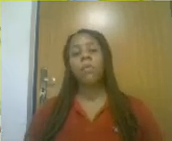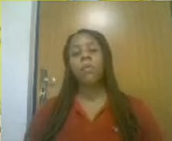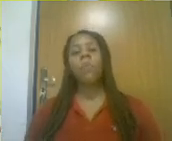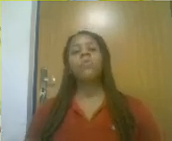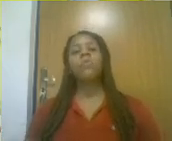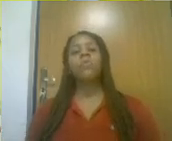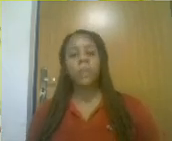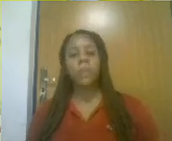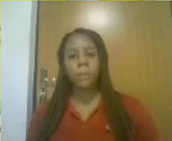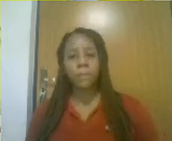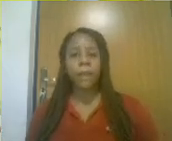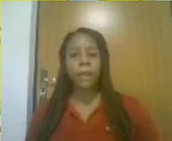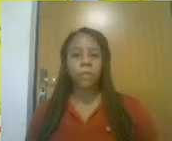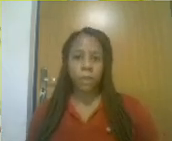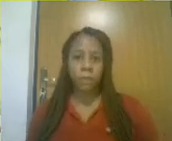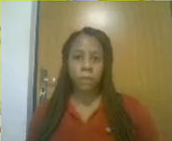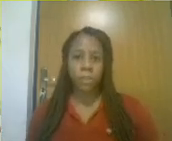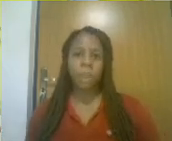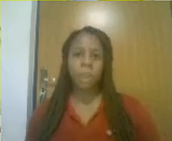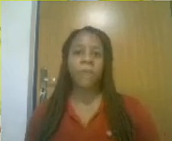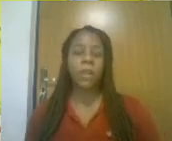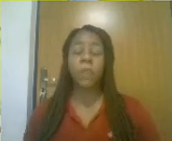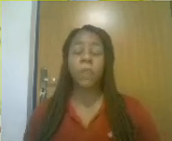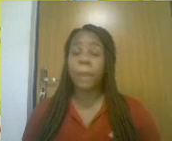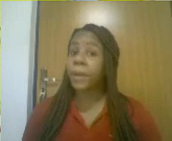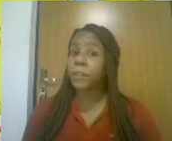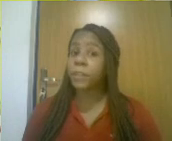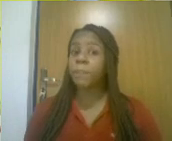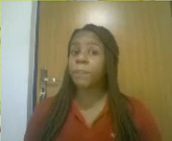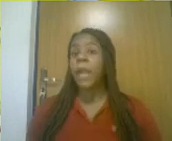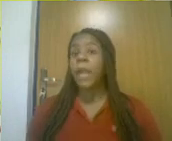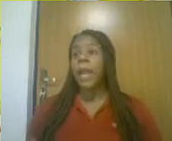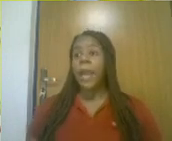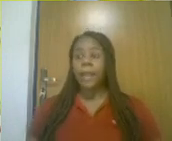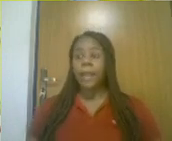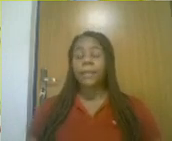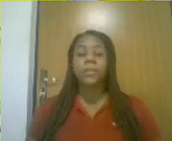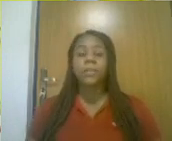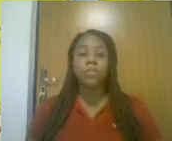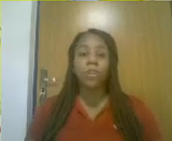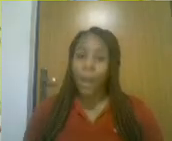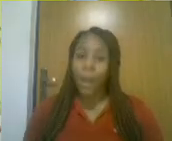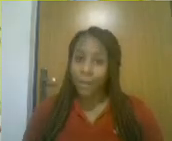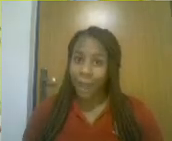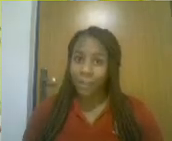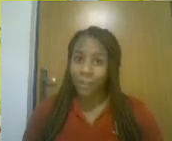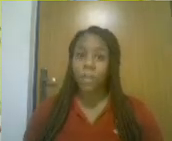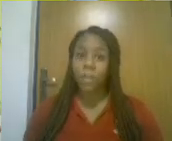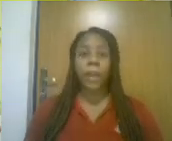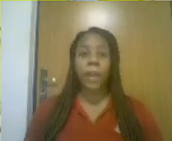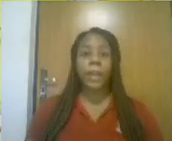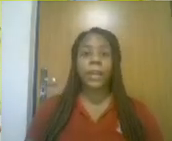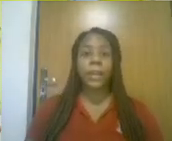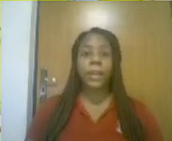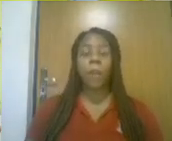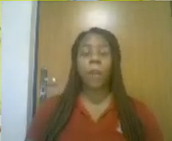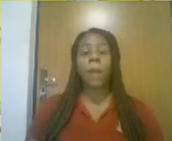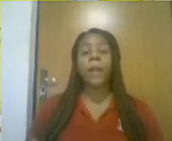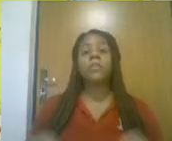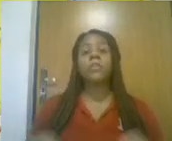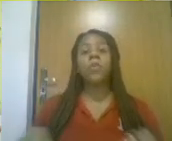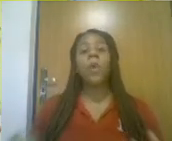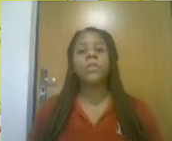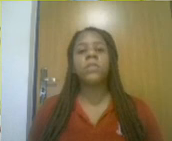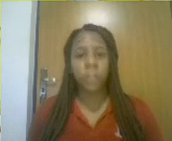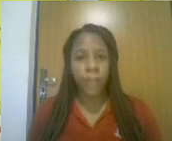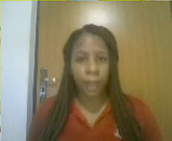terminar, e não concluir aquilo dali que você está falando. Lembrando, texto de qualidade não é aquele que tem uma